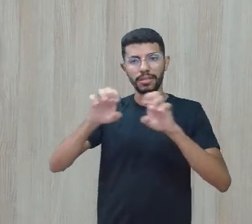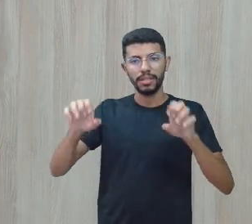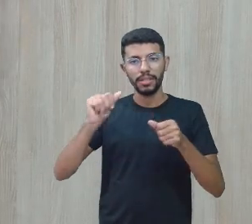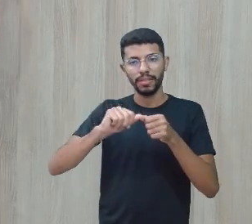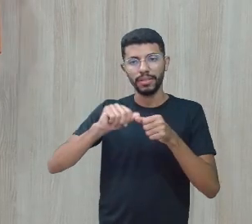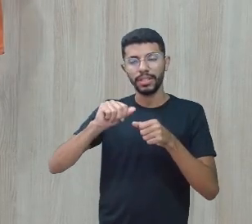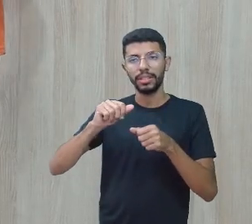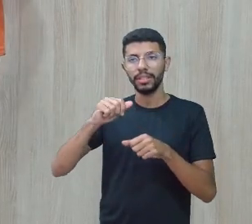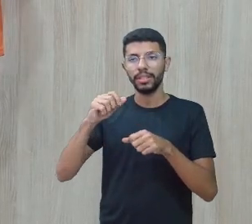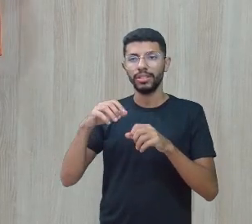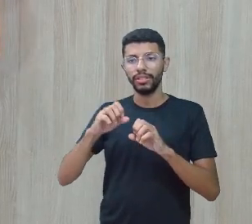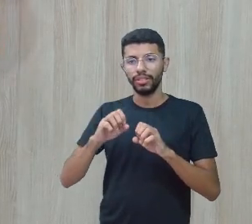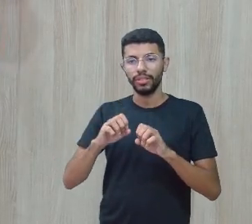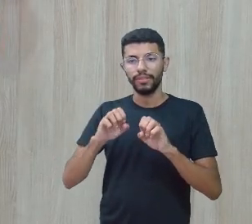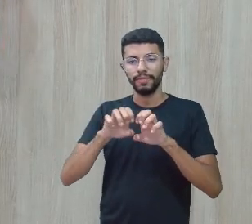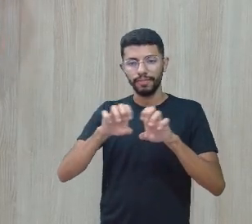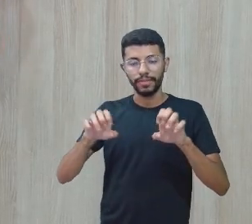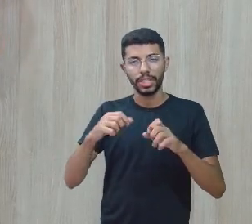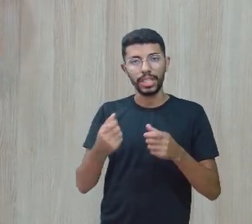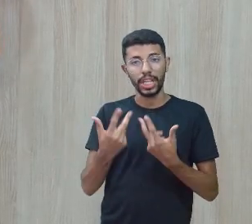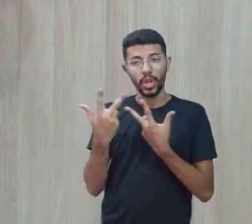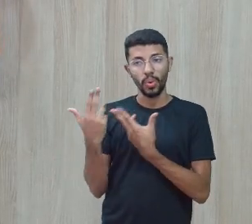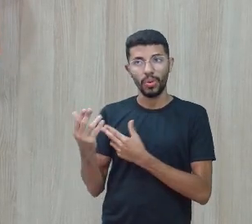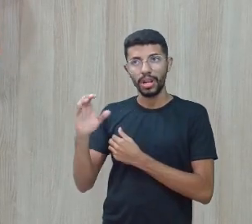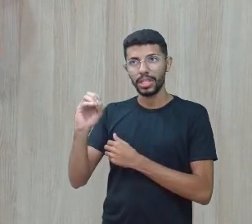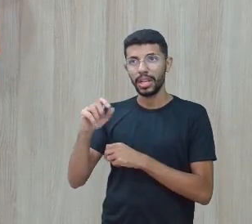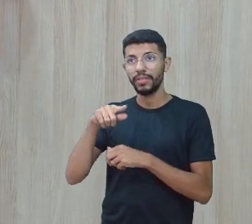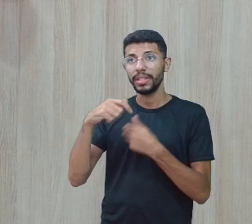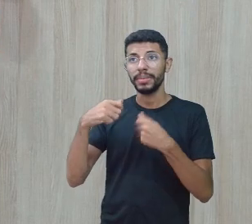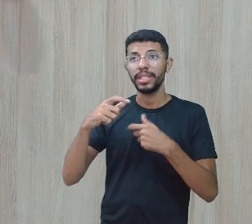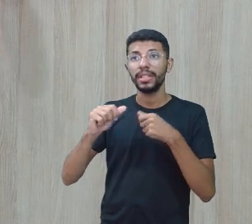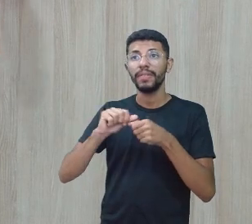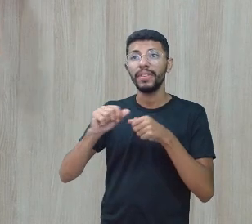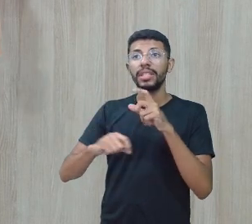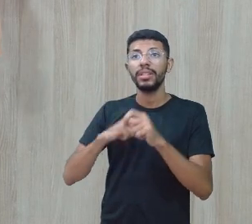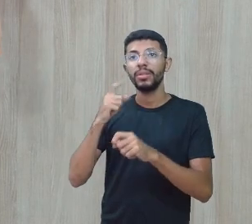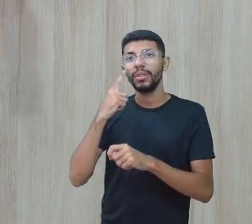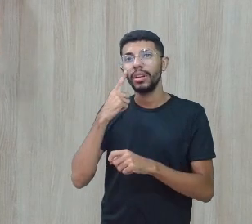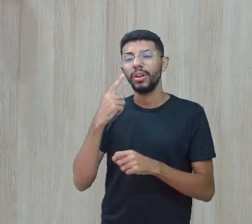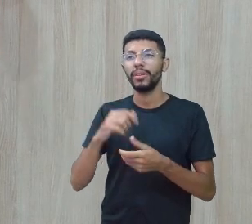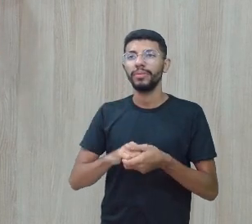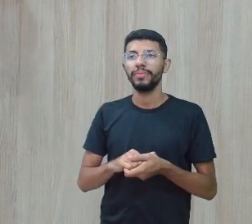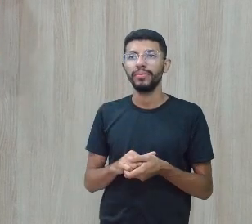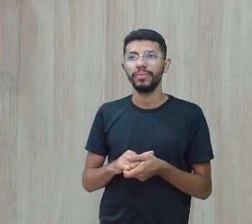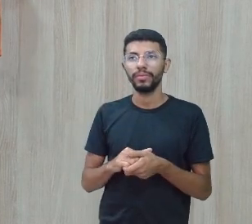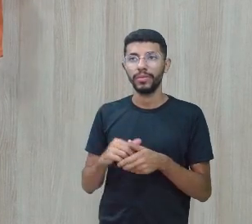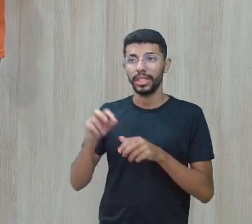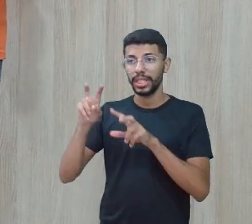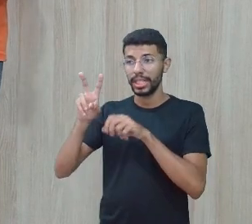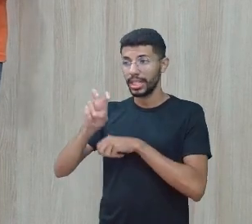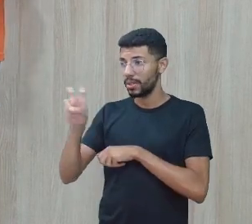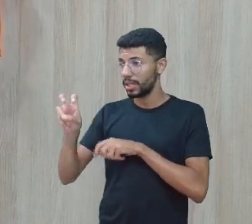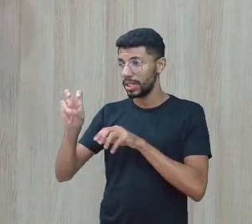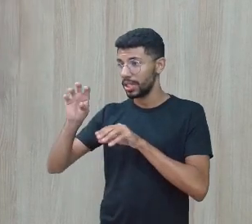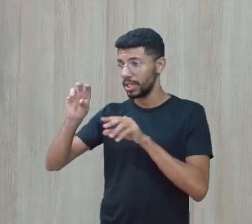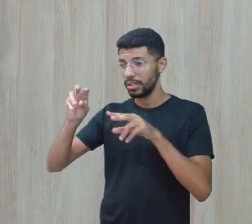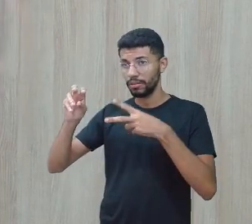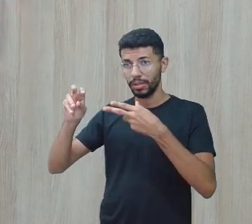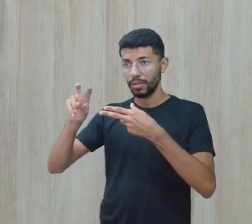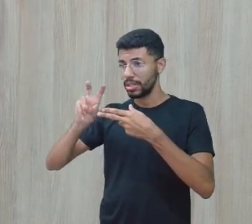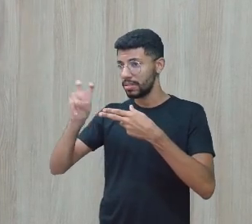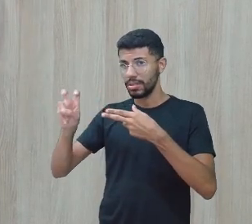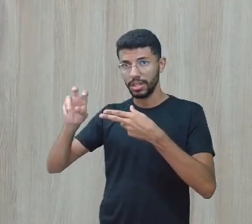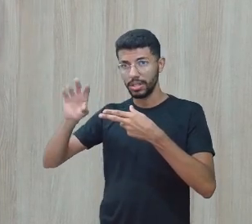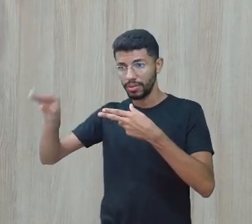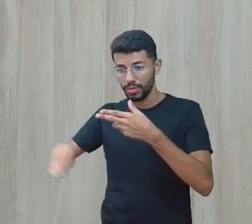expressão igual a zero, você vai ter que pegar esse 55 que está no segundo membro, que está depois da igualdade, e passar ele para